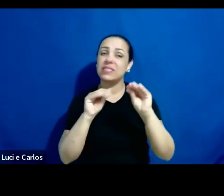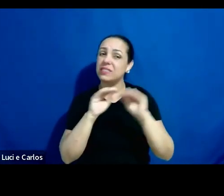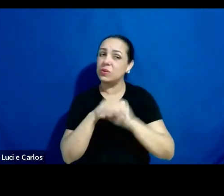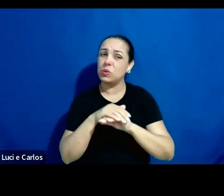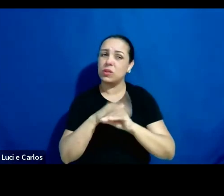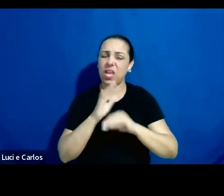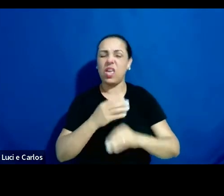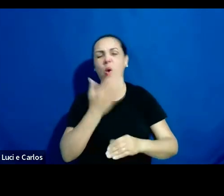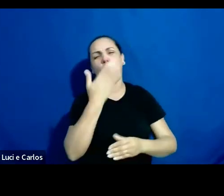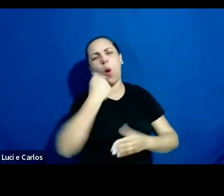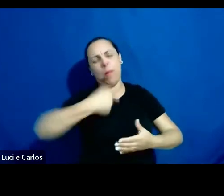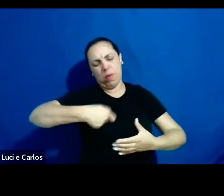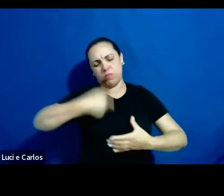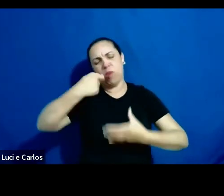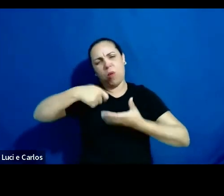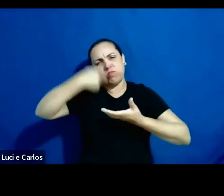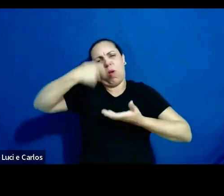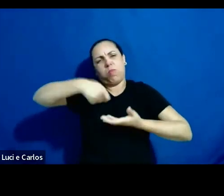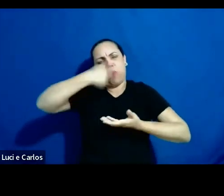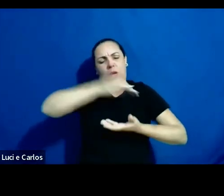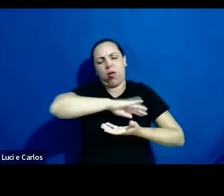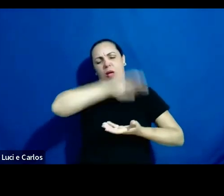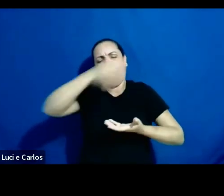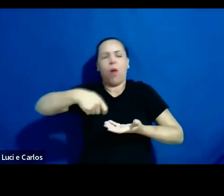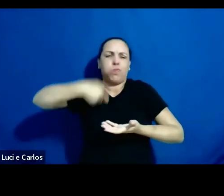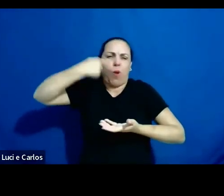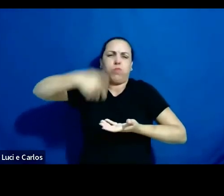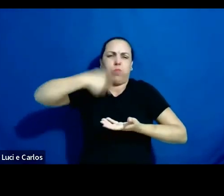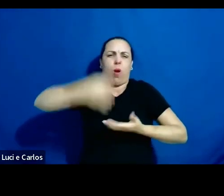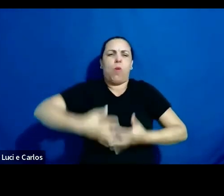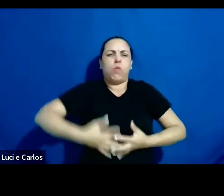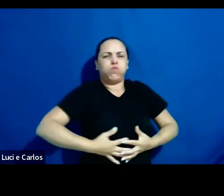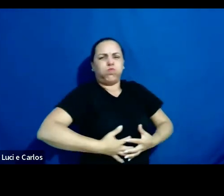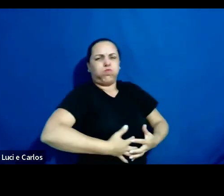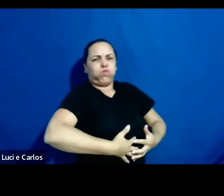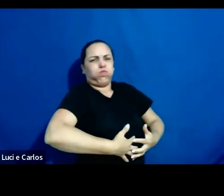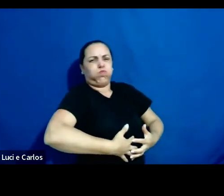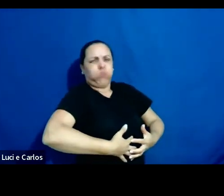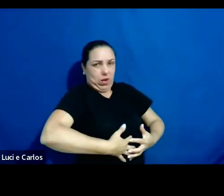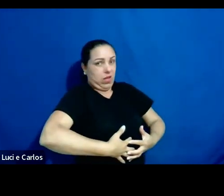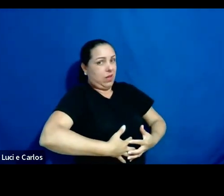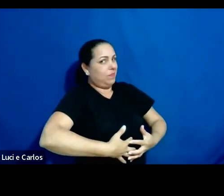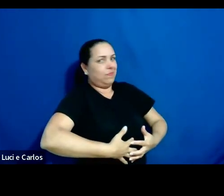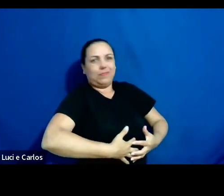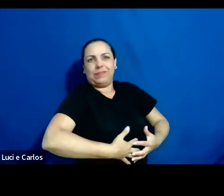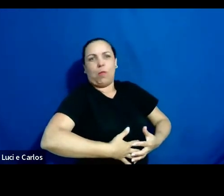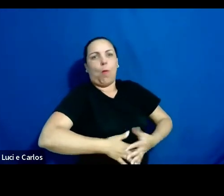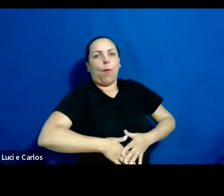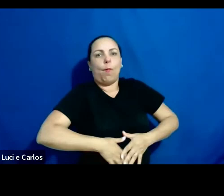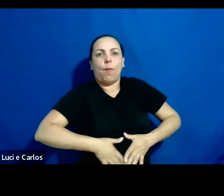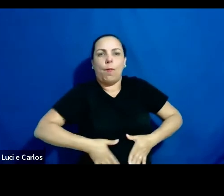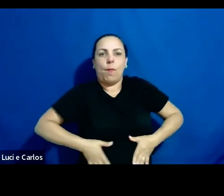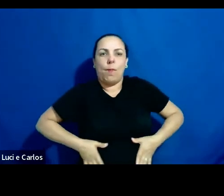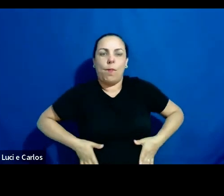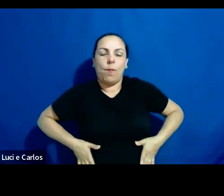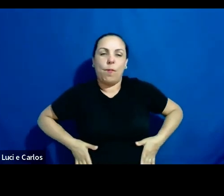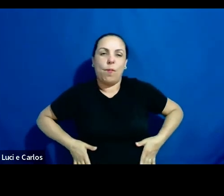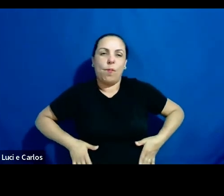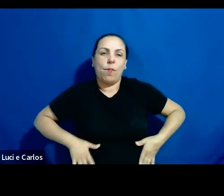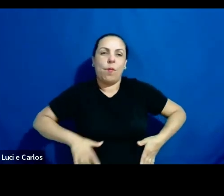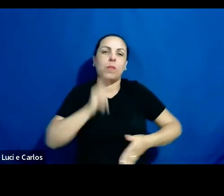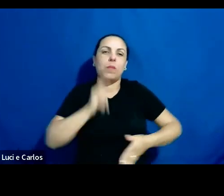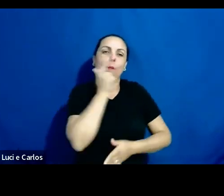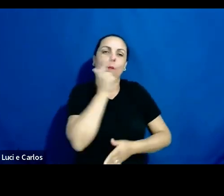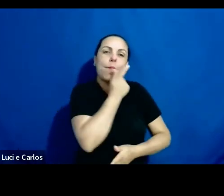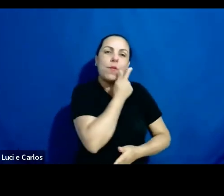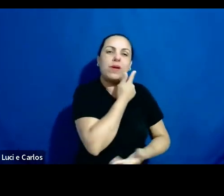o bucho. A noite foi feita para a gente dormir de barriga vazia, comer pouco. Lembra a